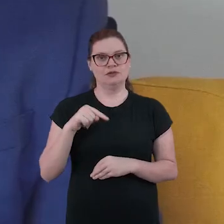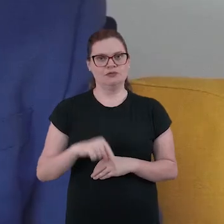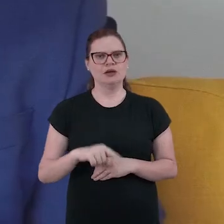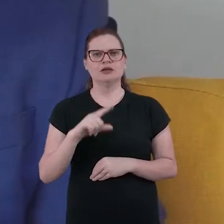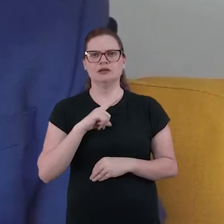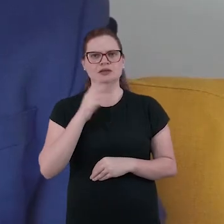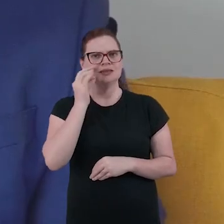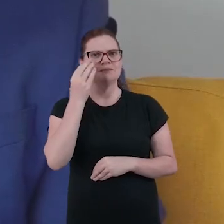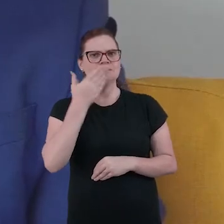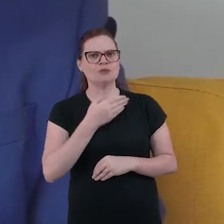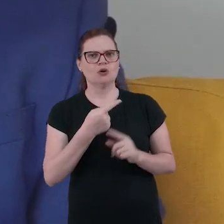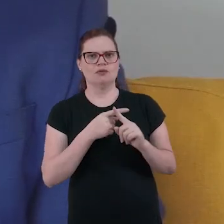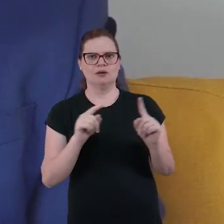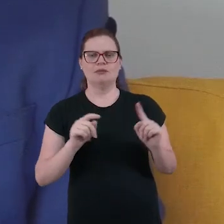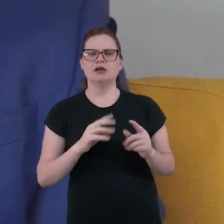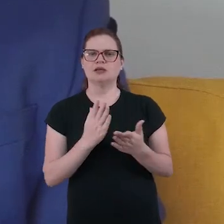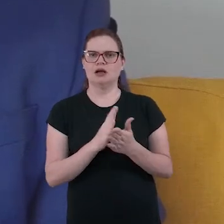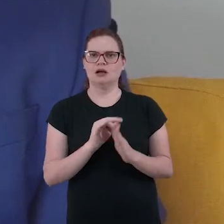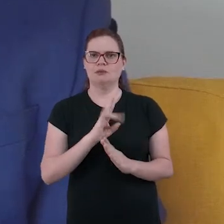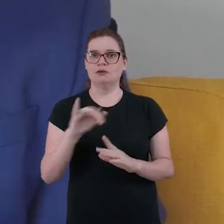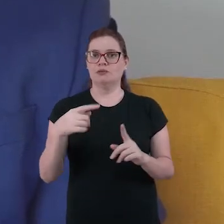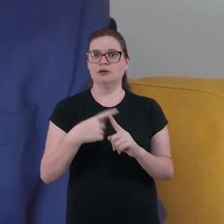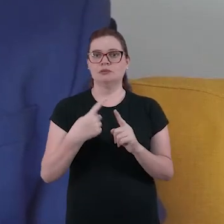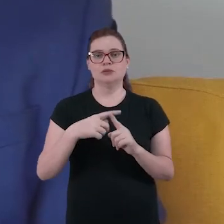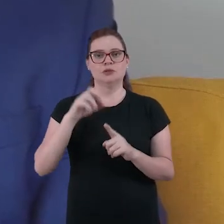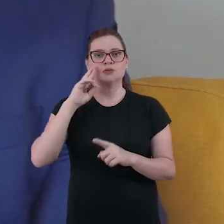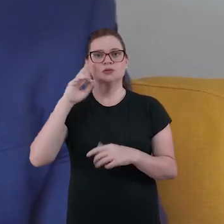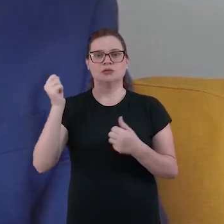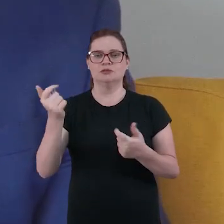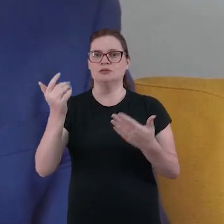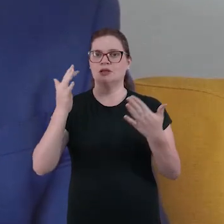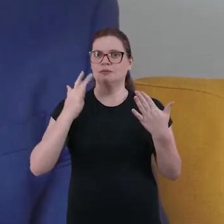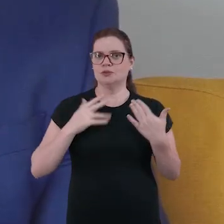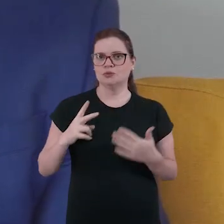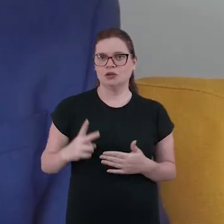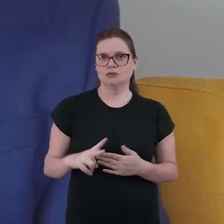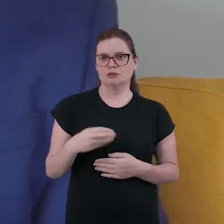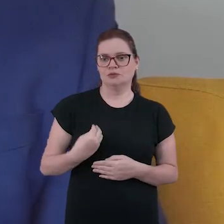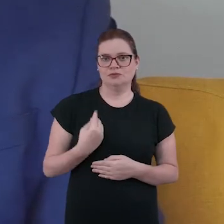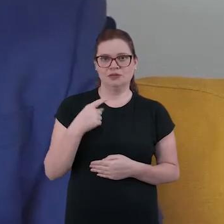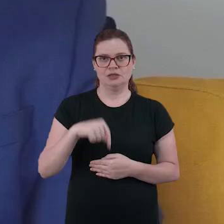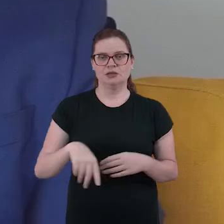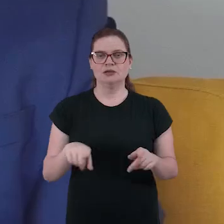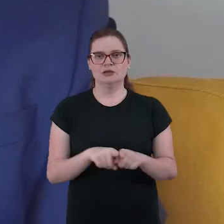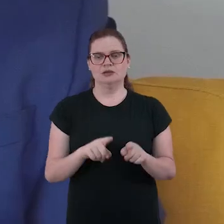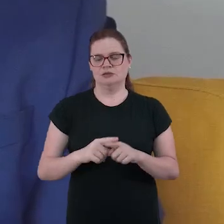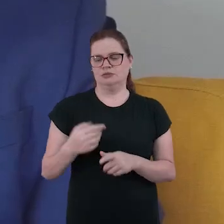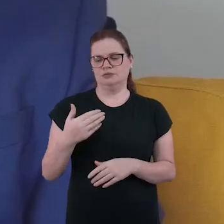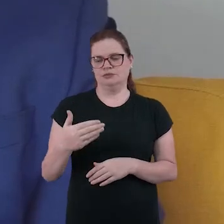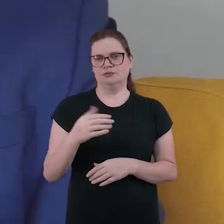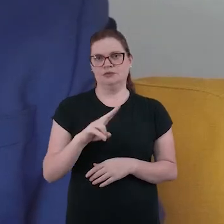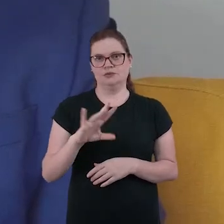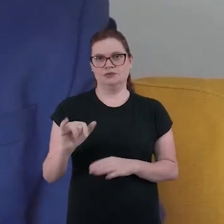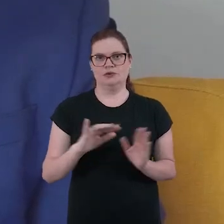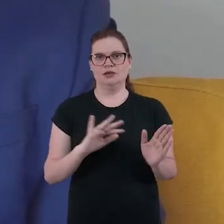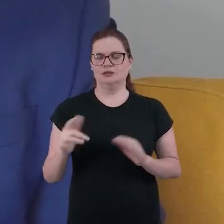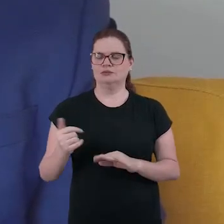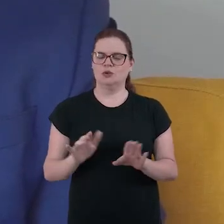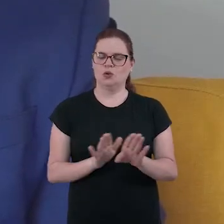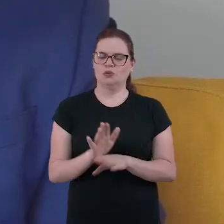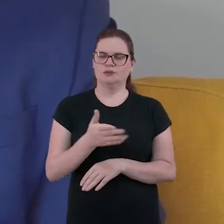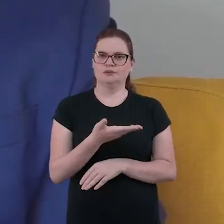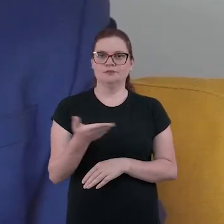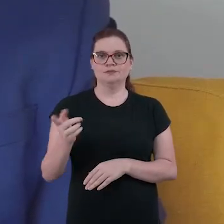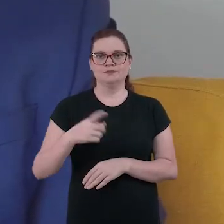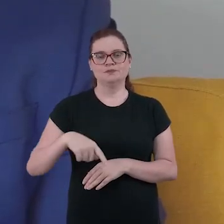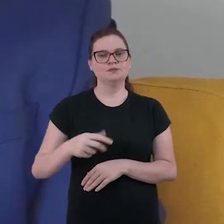vão passar. Mas a bênção de Deus, ela é eterna, nos acompanha não só nesta vida, mas no porvir, na vida eterna. Então, é um conselho para